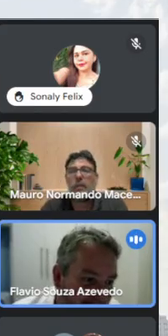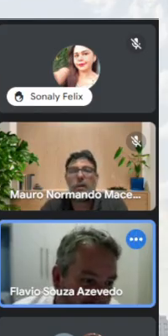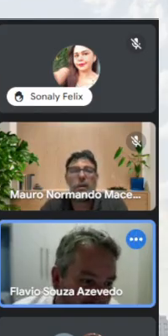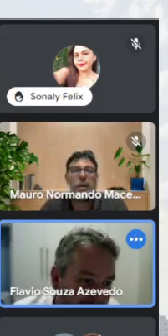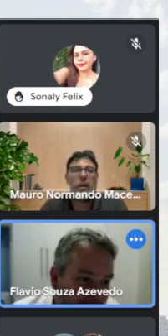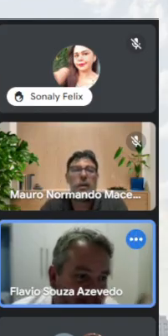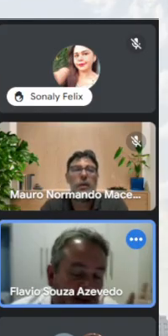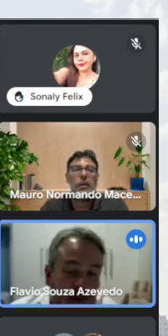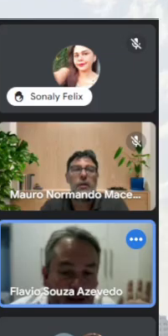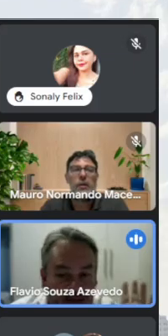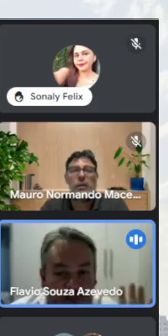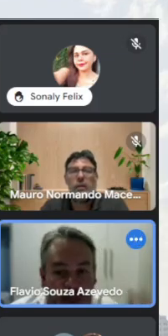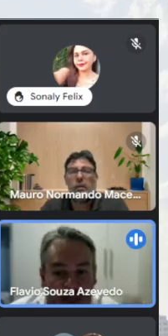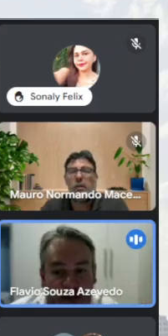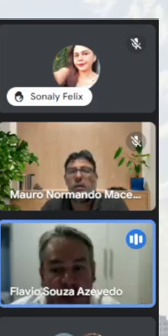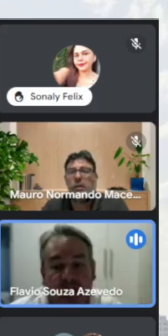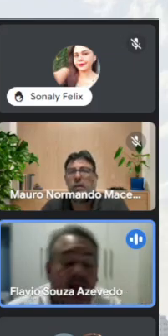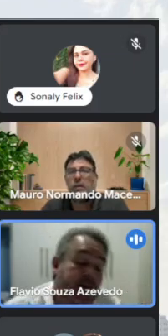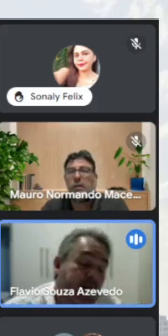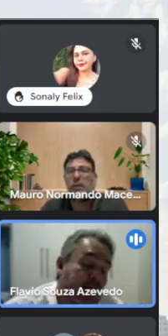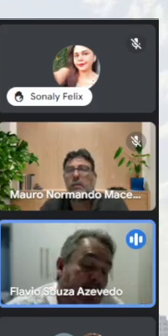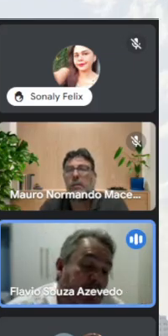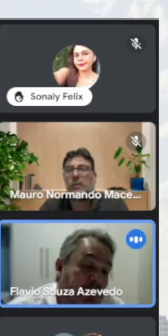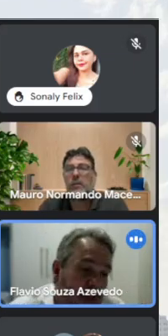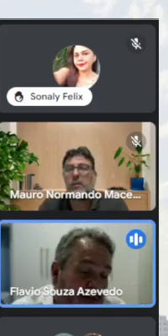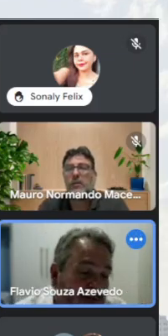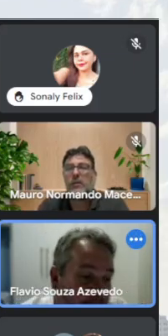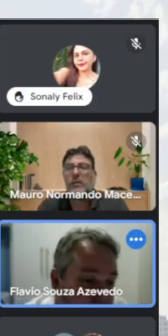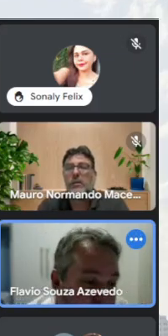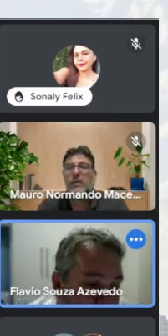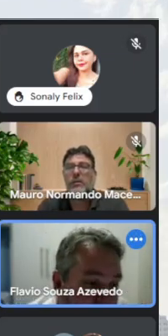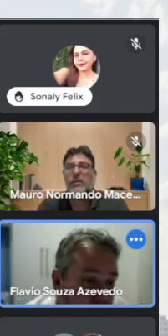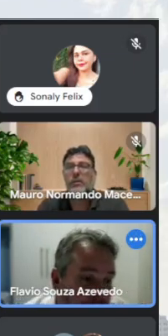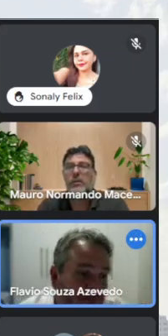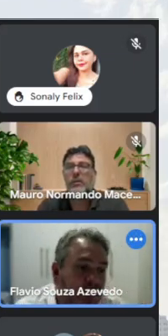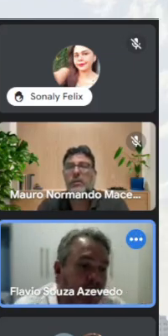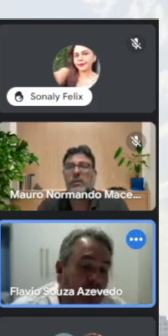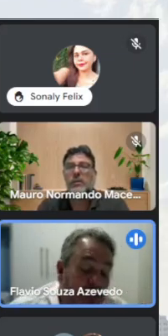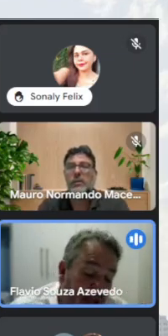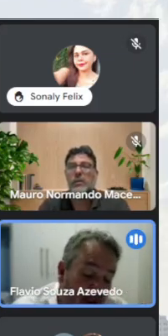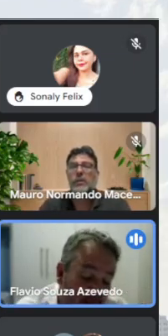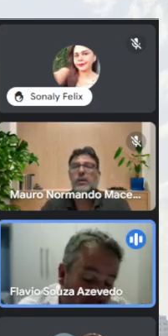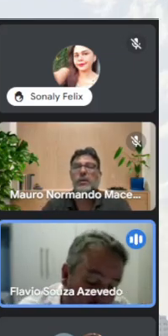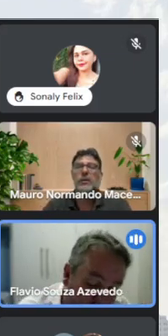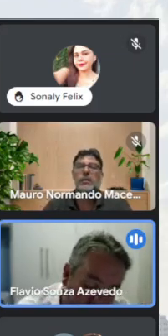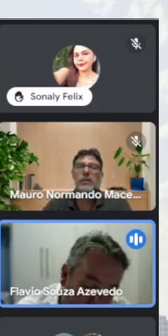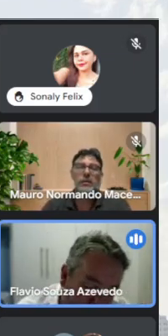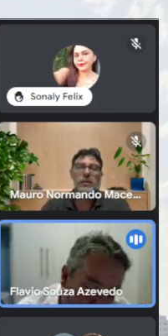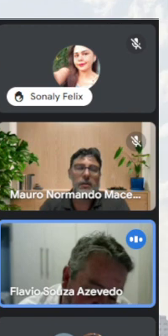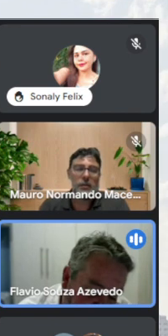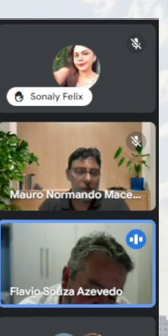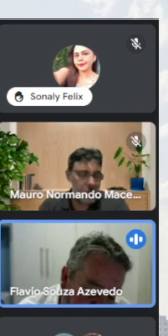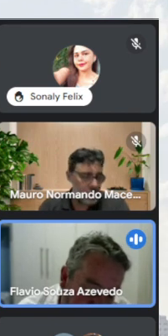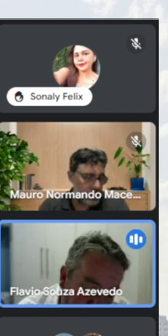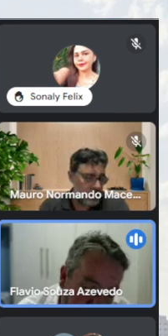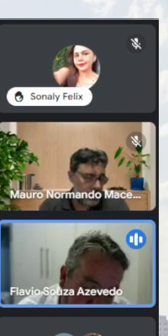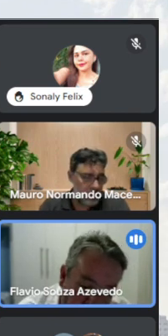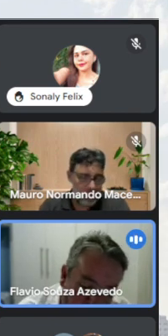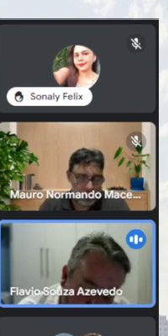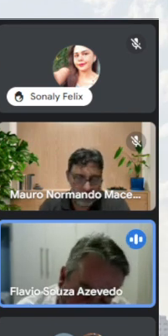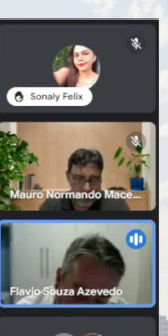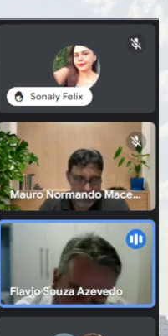tudo, né? Então, tem sim essa limitação, tá certo? E realmente essa